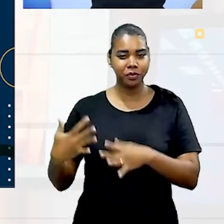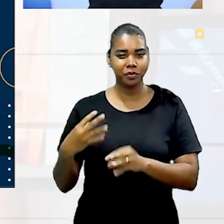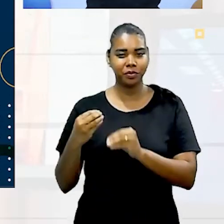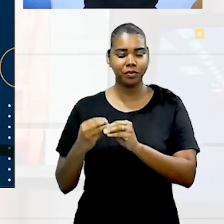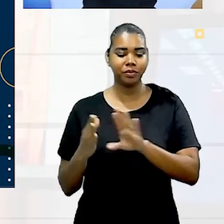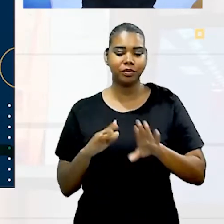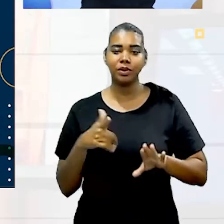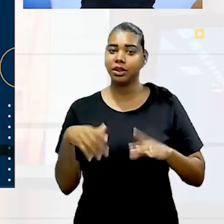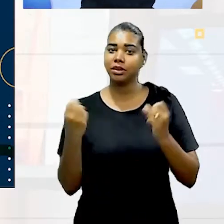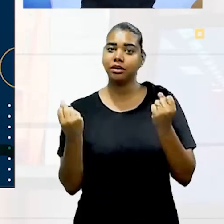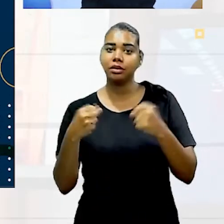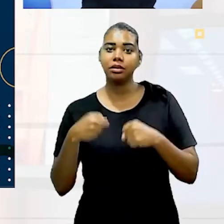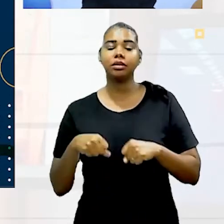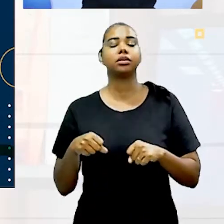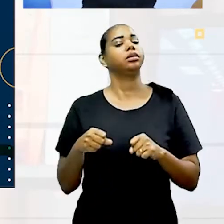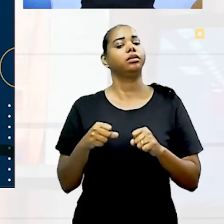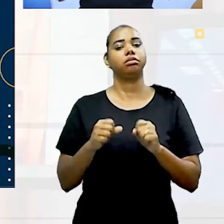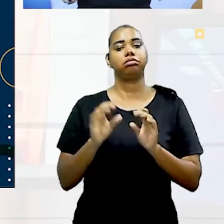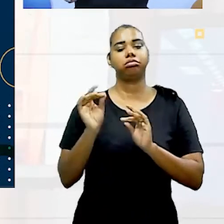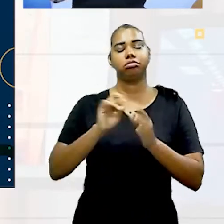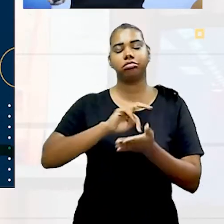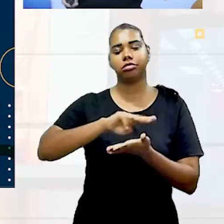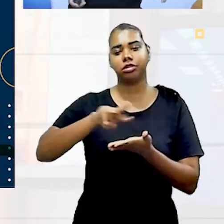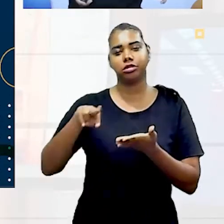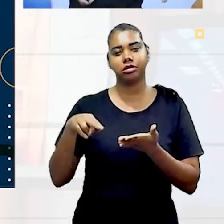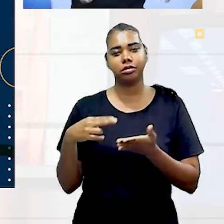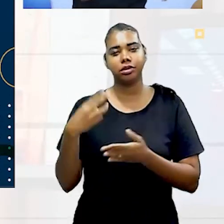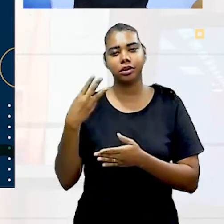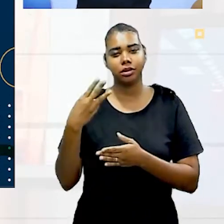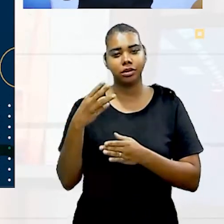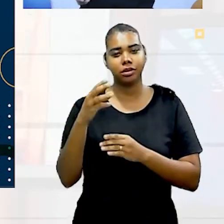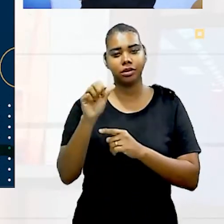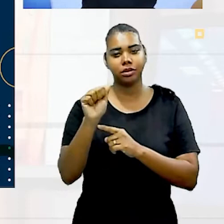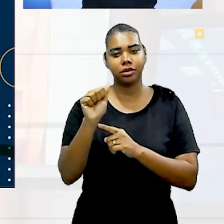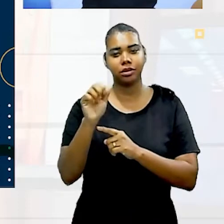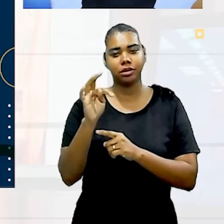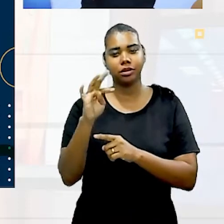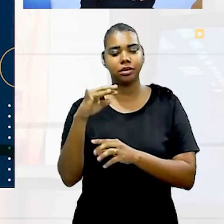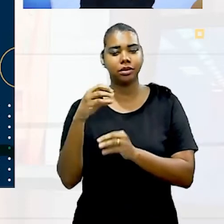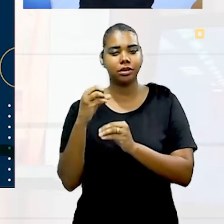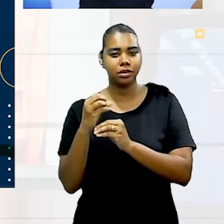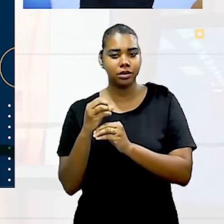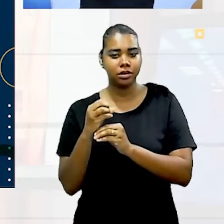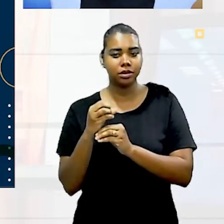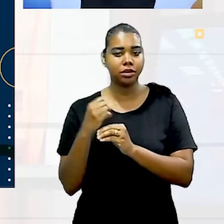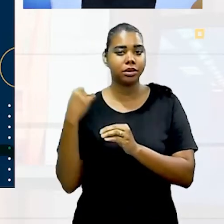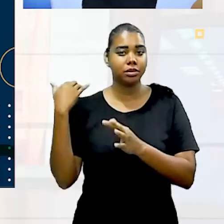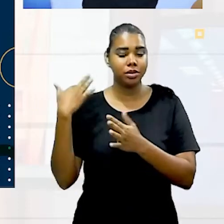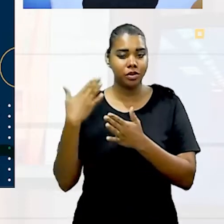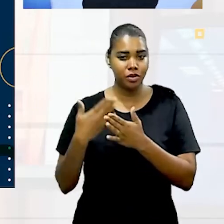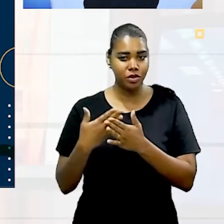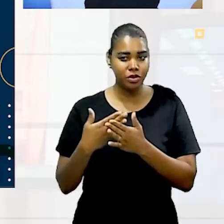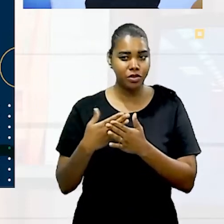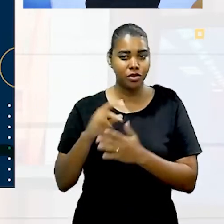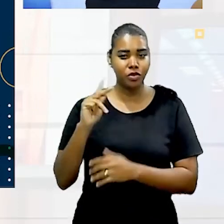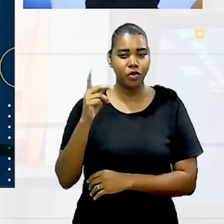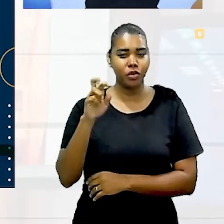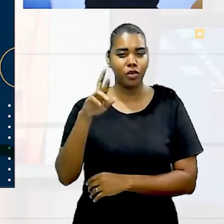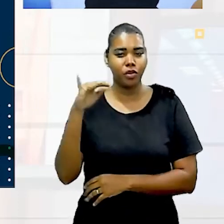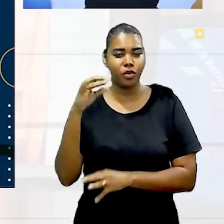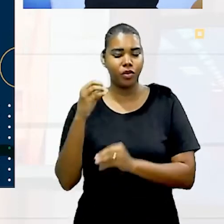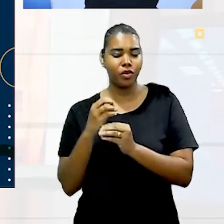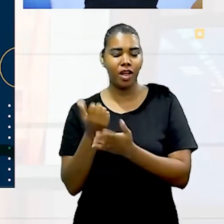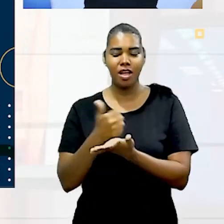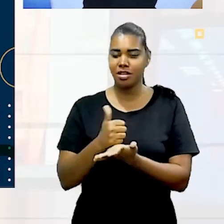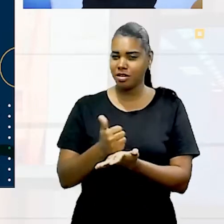Não necessariamente precisam ser variações da estrutura de 3 atos. Mas como Jornada do Herói é bastante usada em jogos